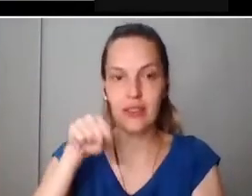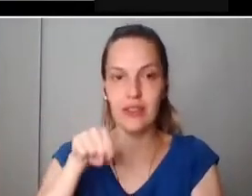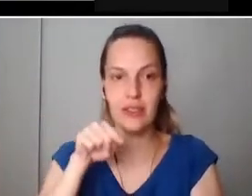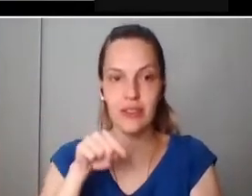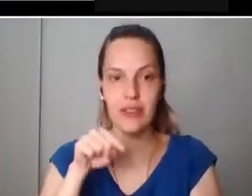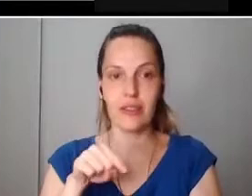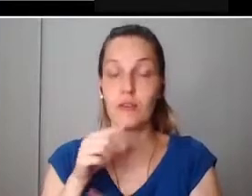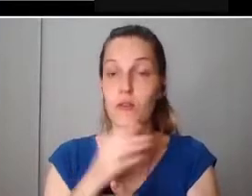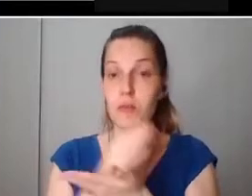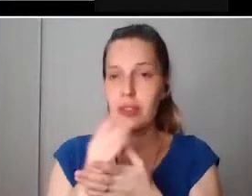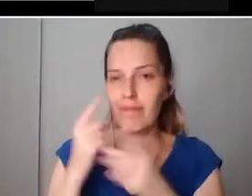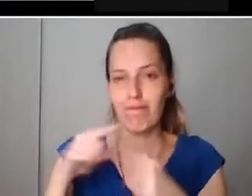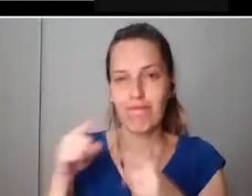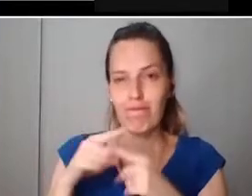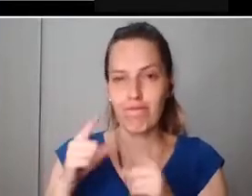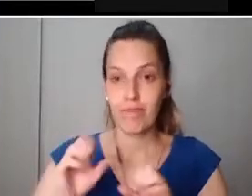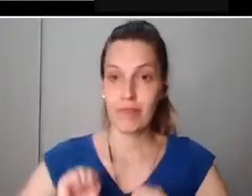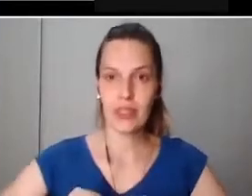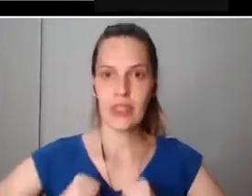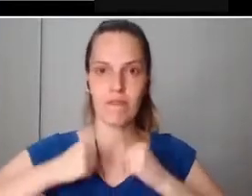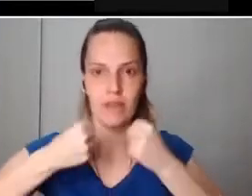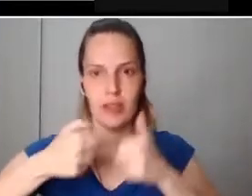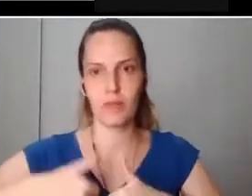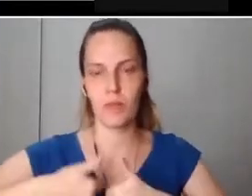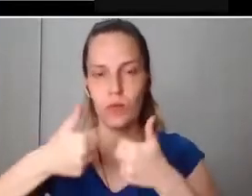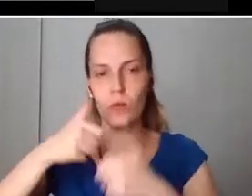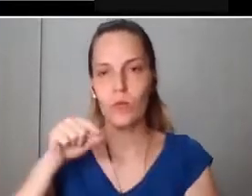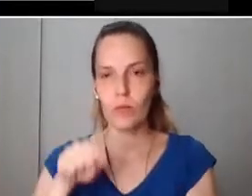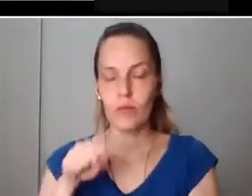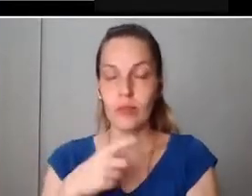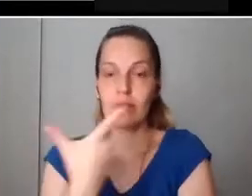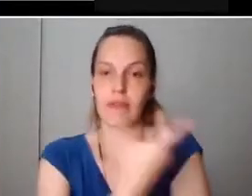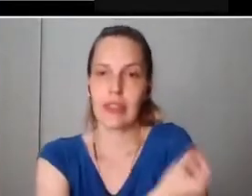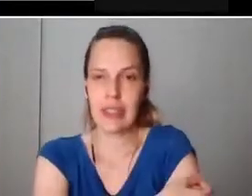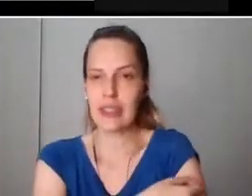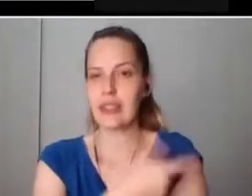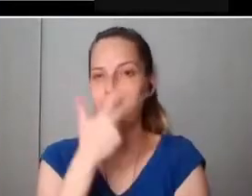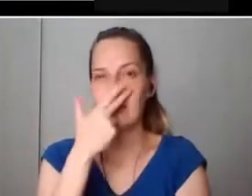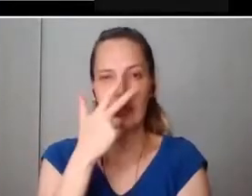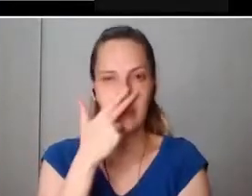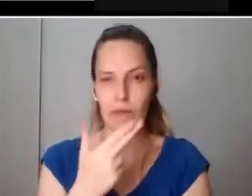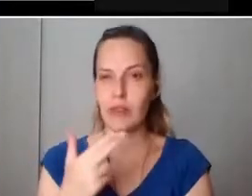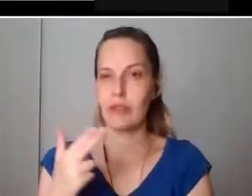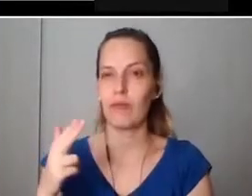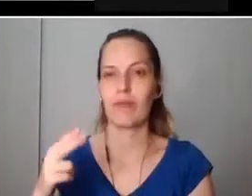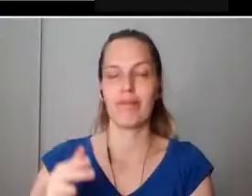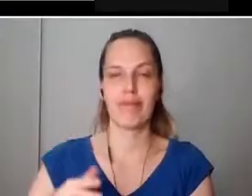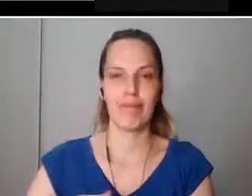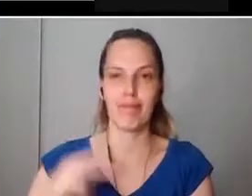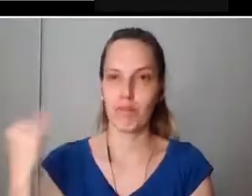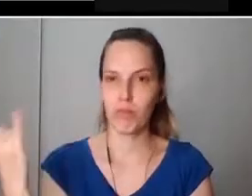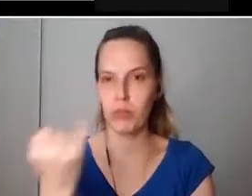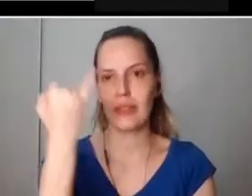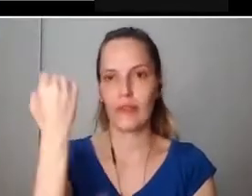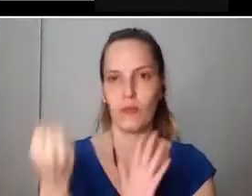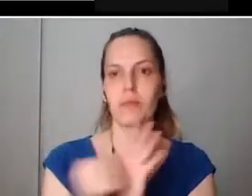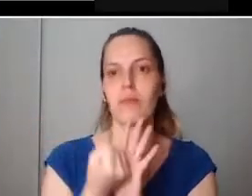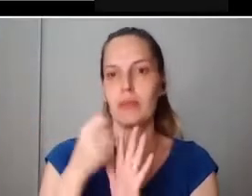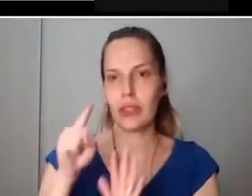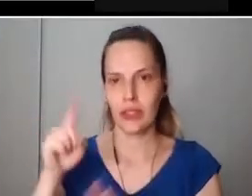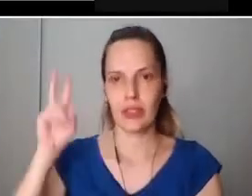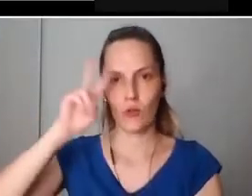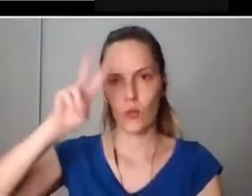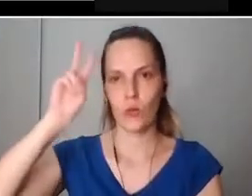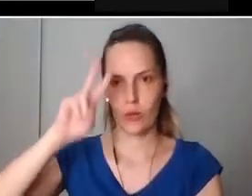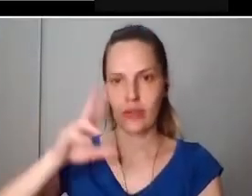vai começar uma resposta imunológica. E essas vacinas foram realmente históricas, foi uma surpresa muito boa que a gente teve com o funcionamento delas.